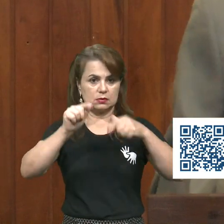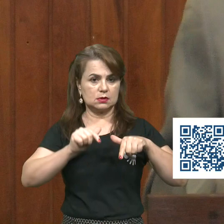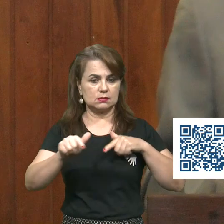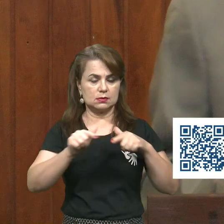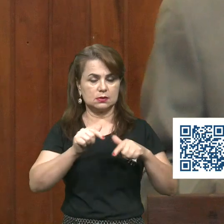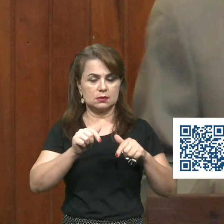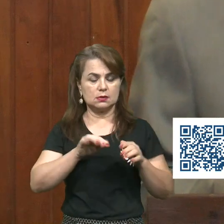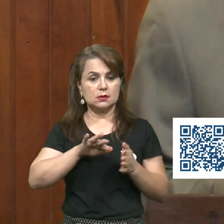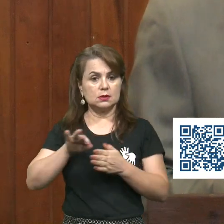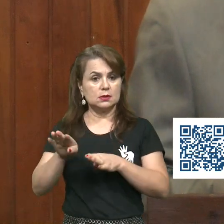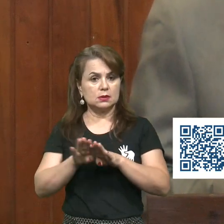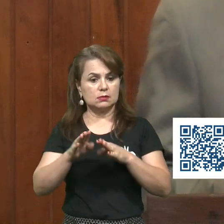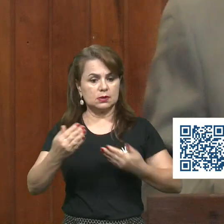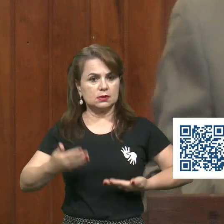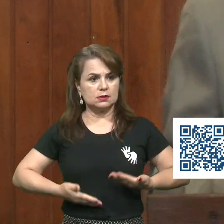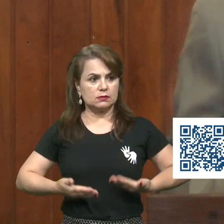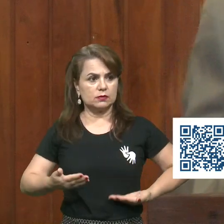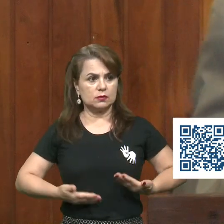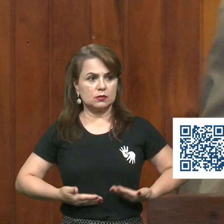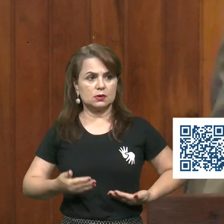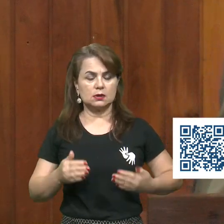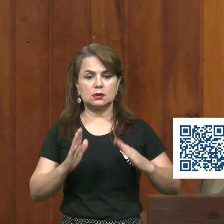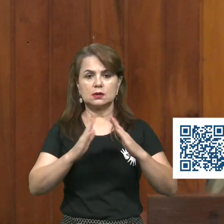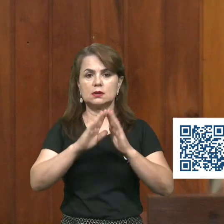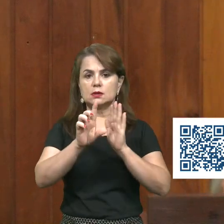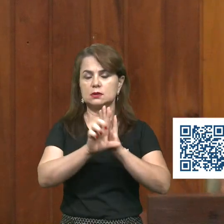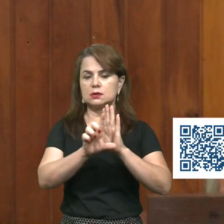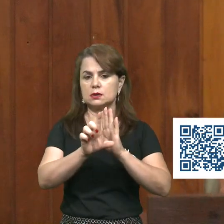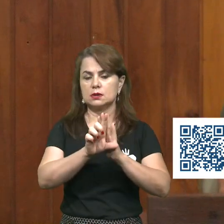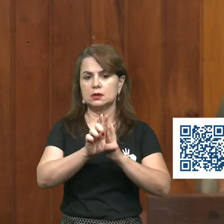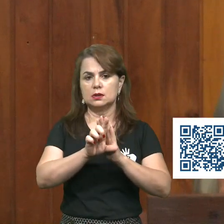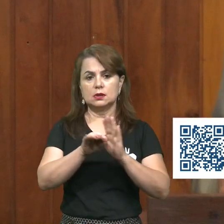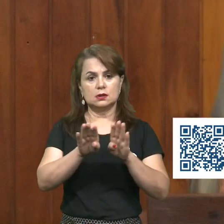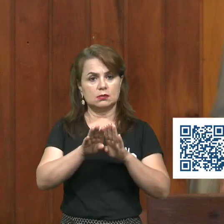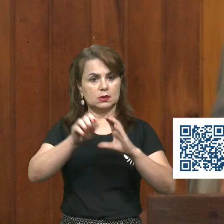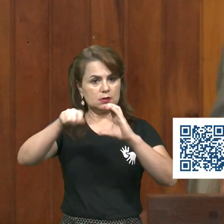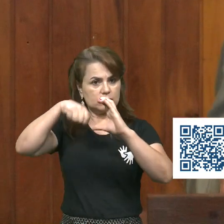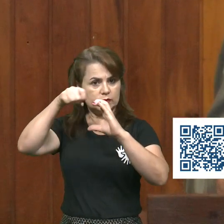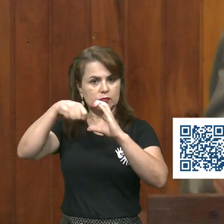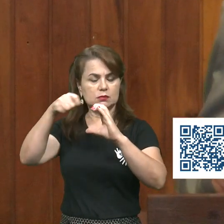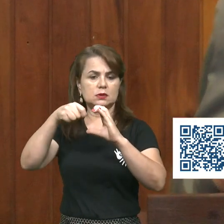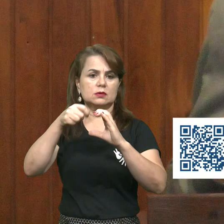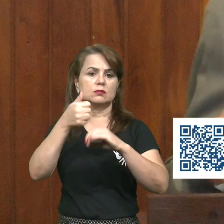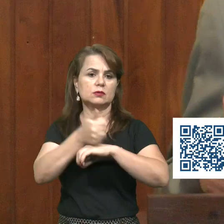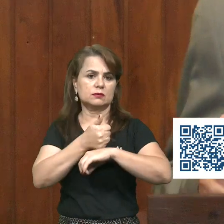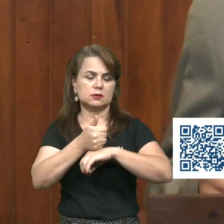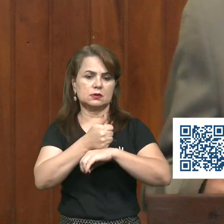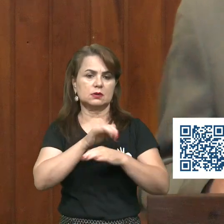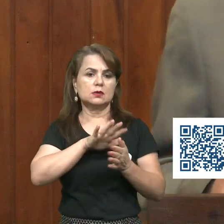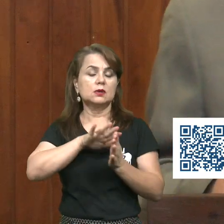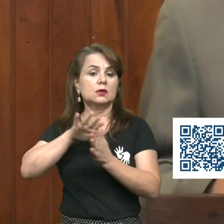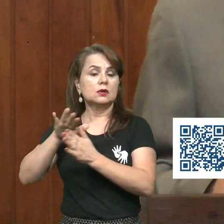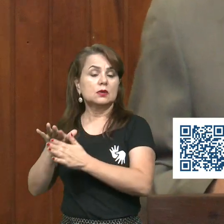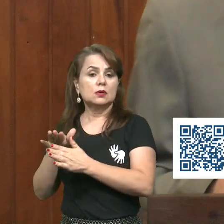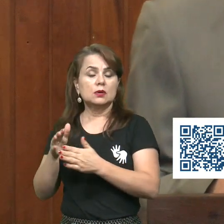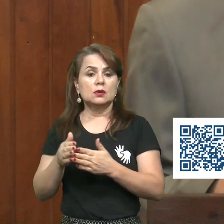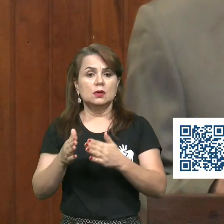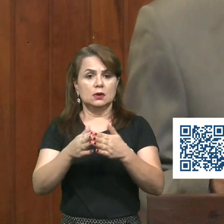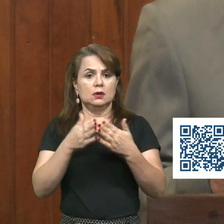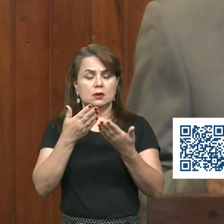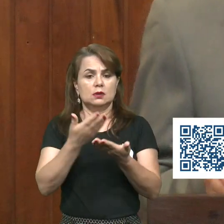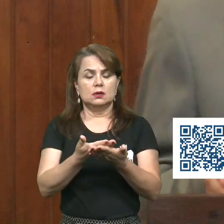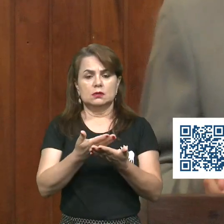servidores dessa casa, a imprensa, eu trago esse requerimento que eu encaminho ao prefeito Daniel